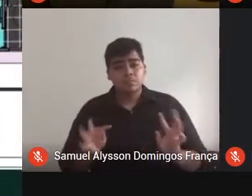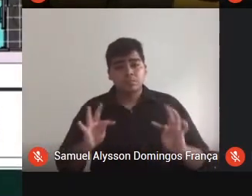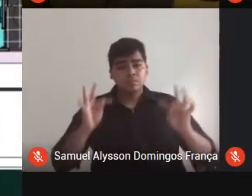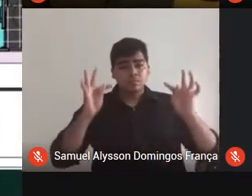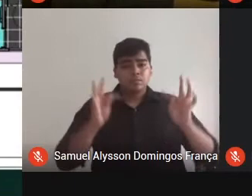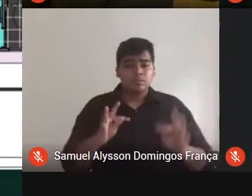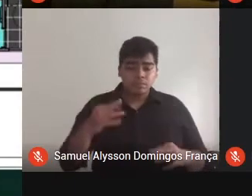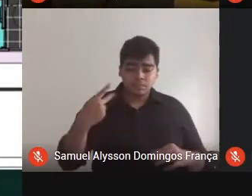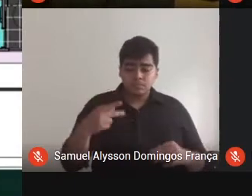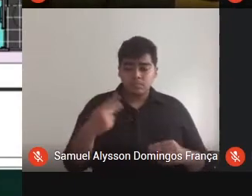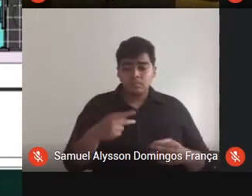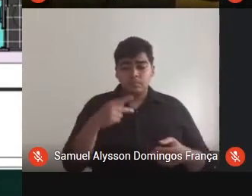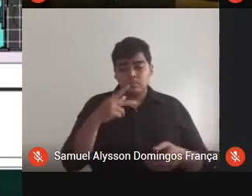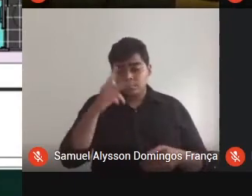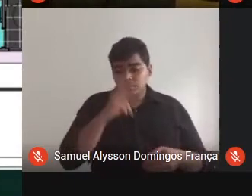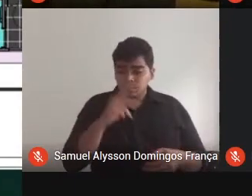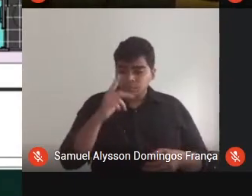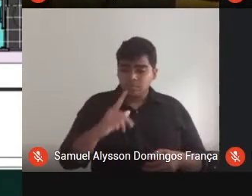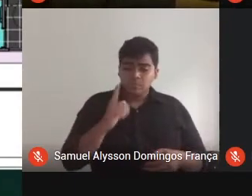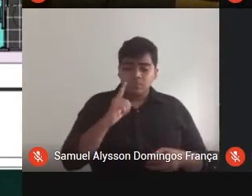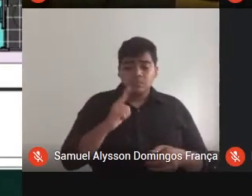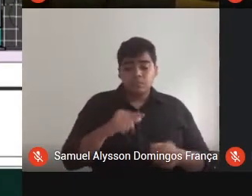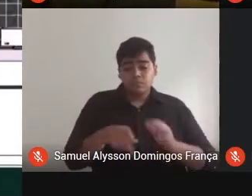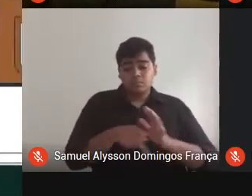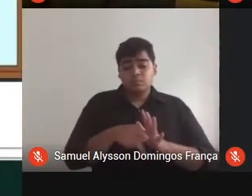fazer o estudo de insolação e aeração.